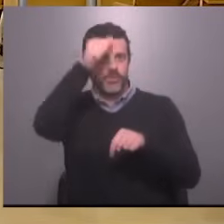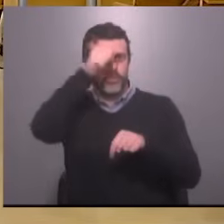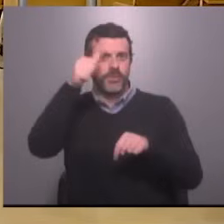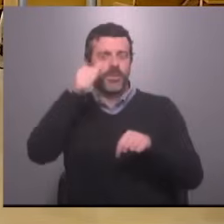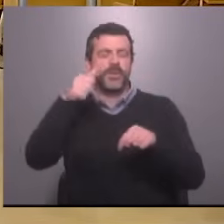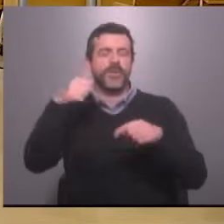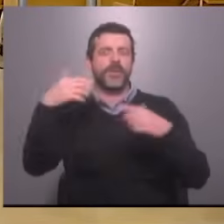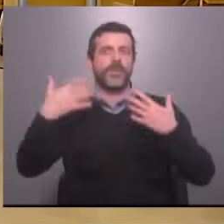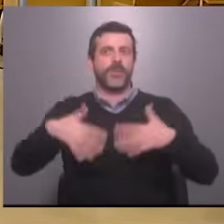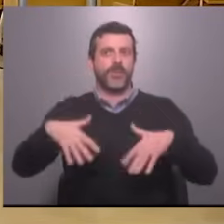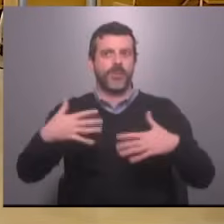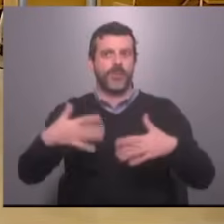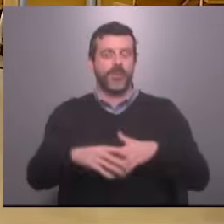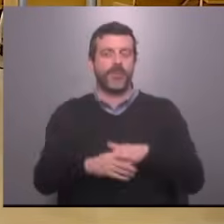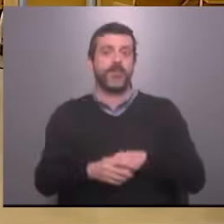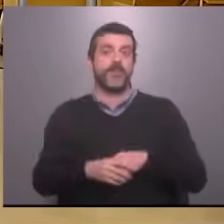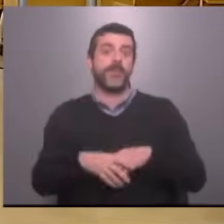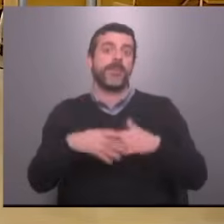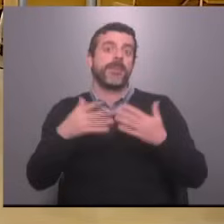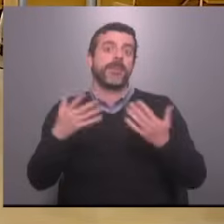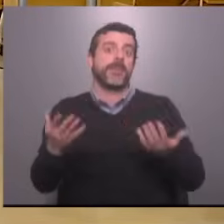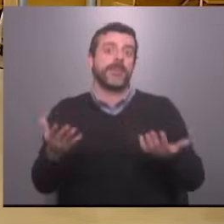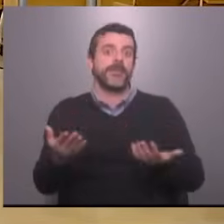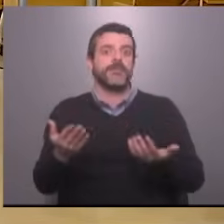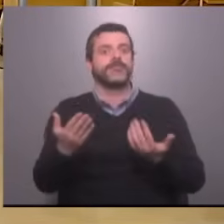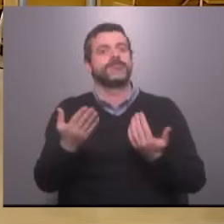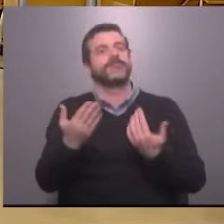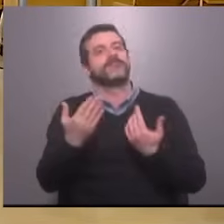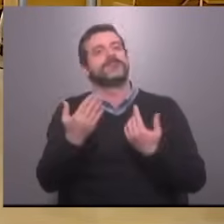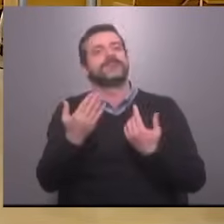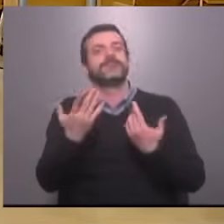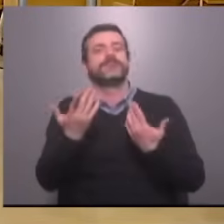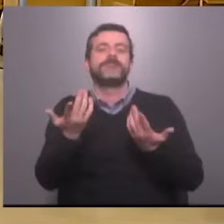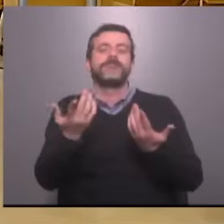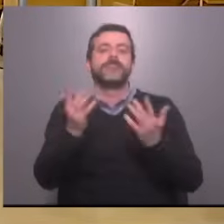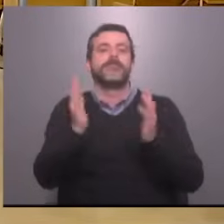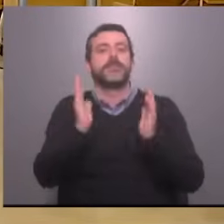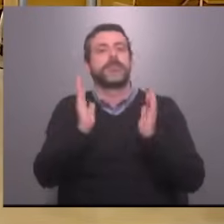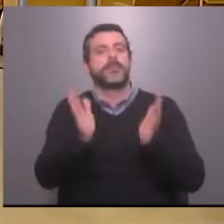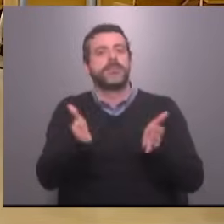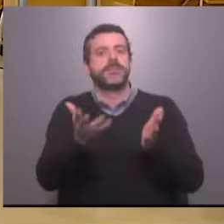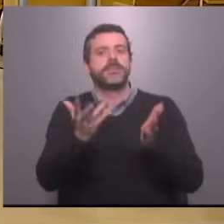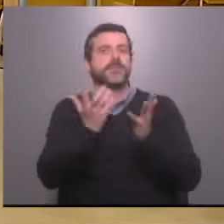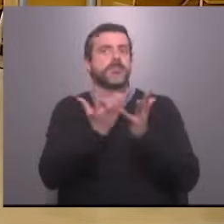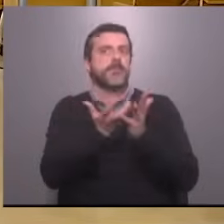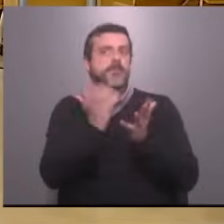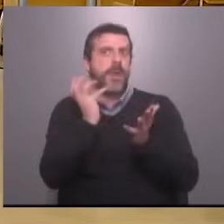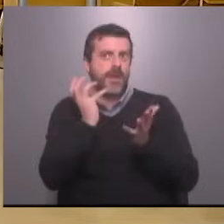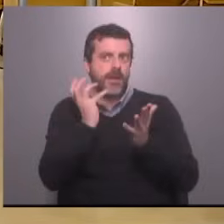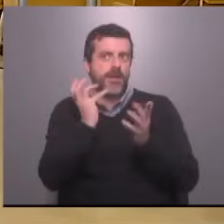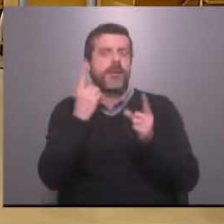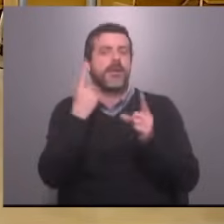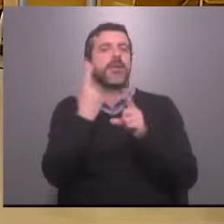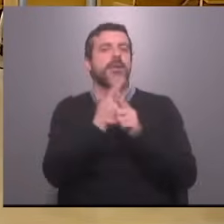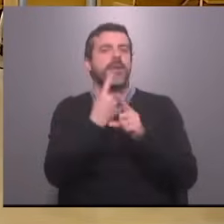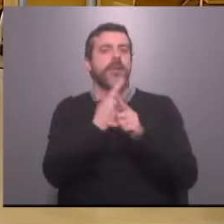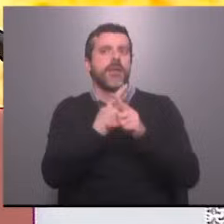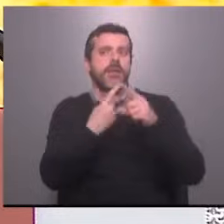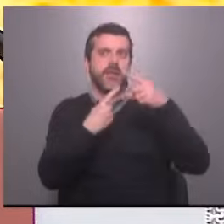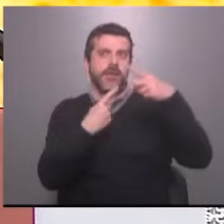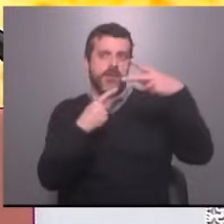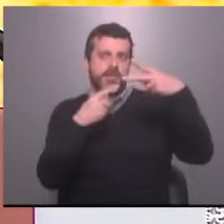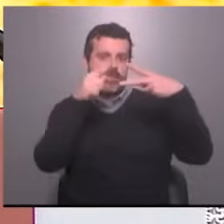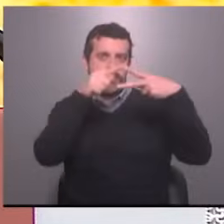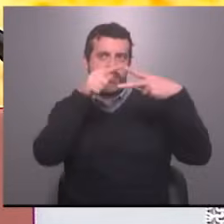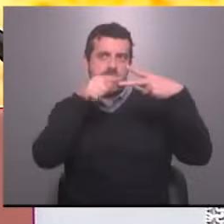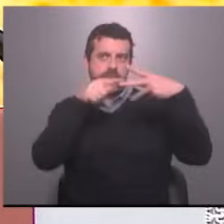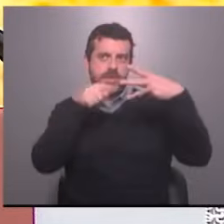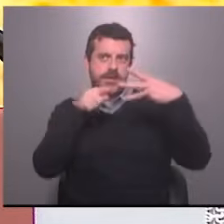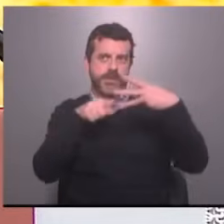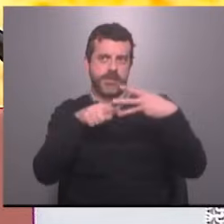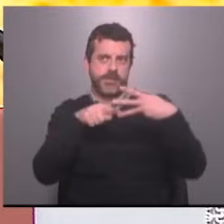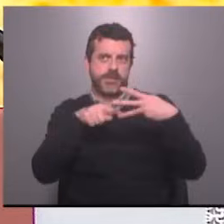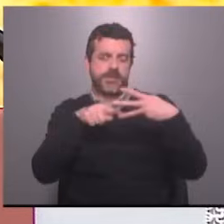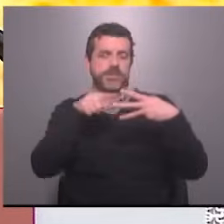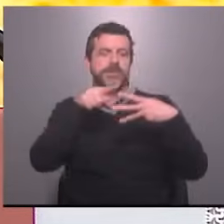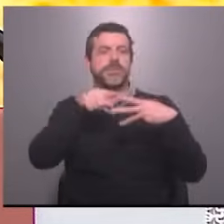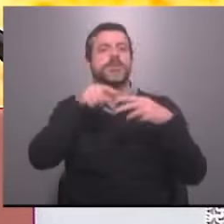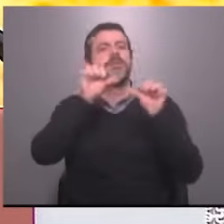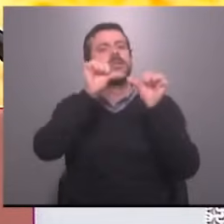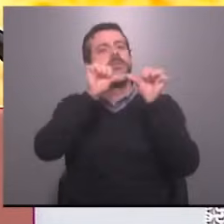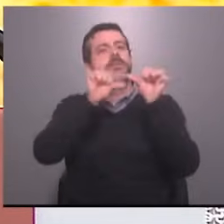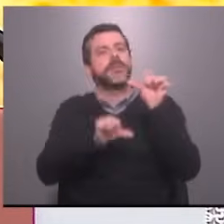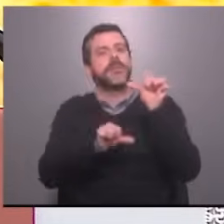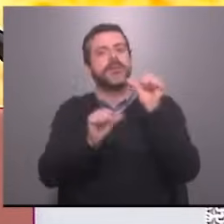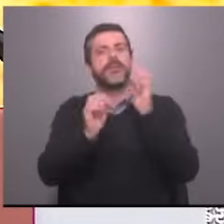este dia, à celebração deste domingo. Permitam-me, por isso, que sublinhe três